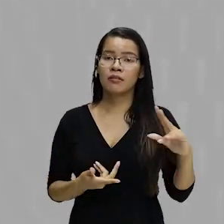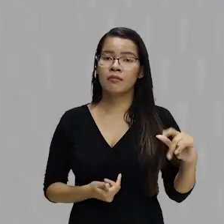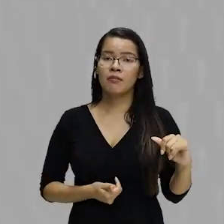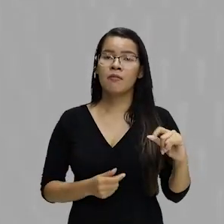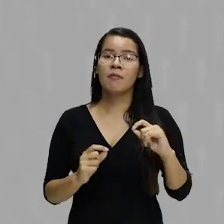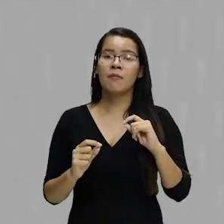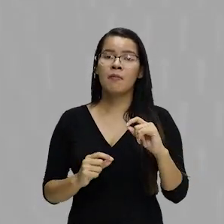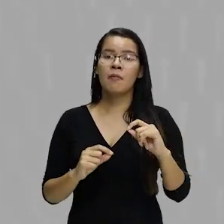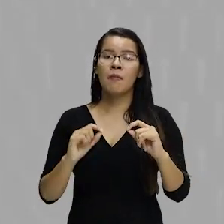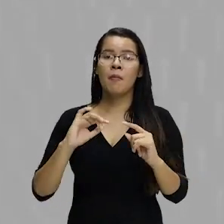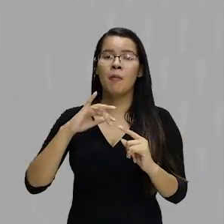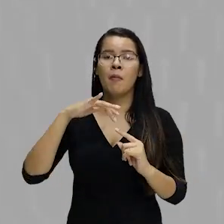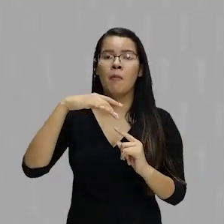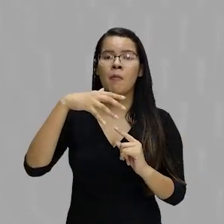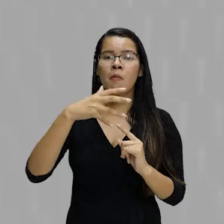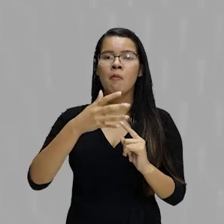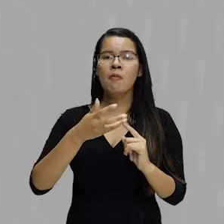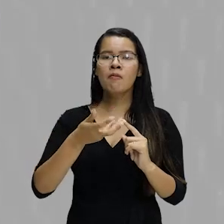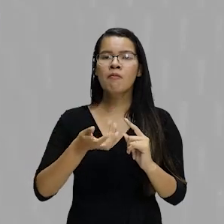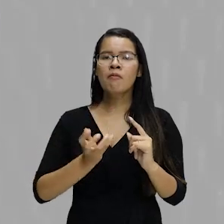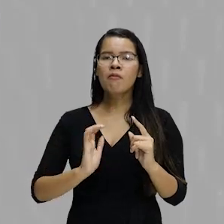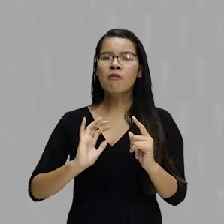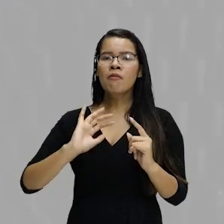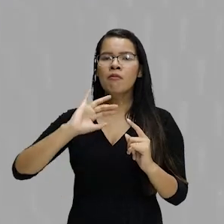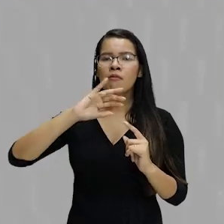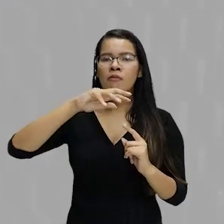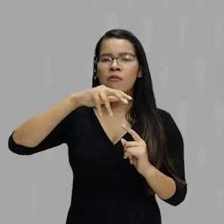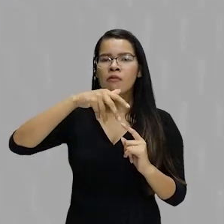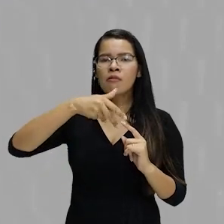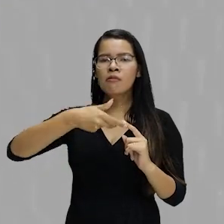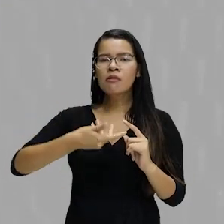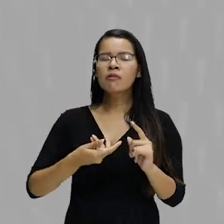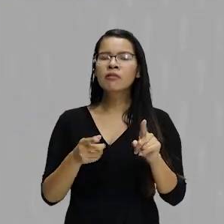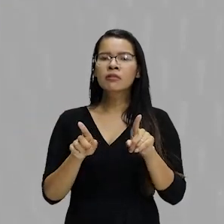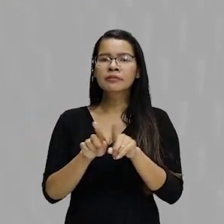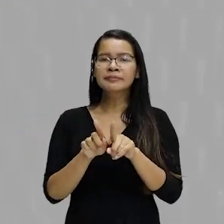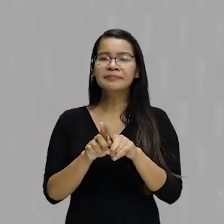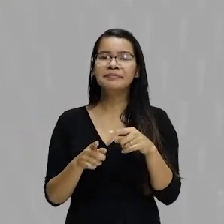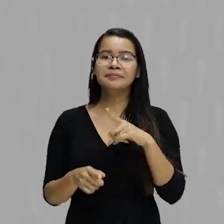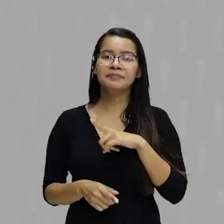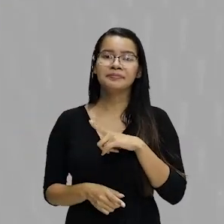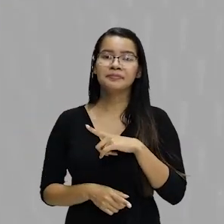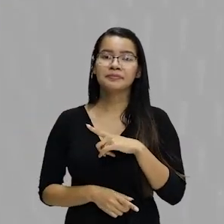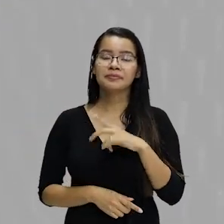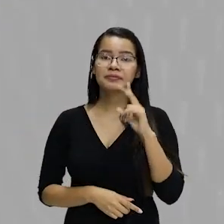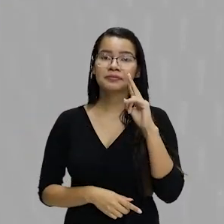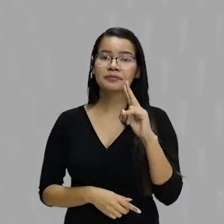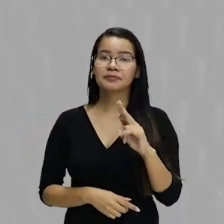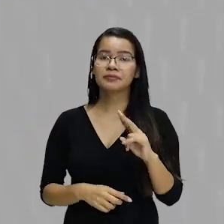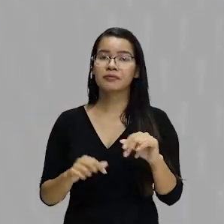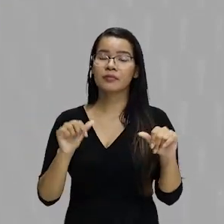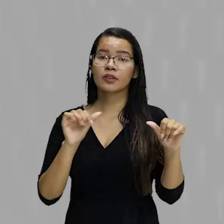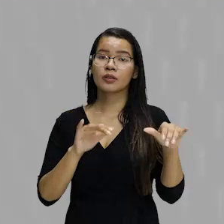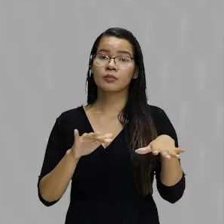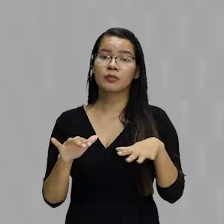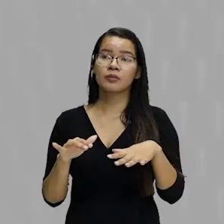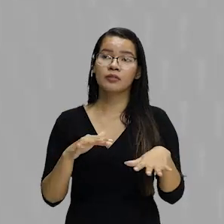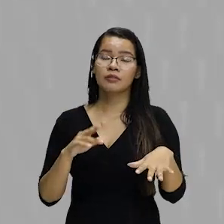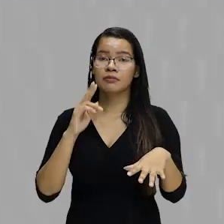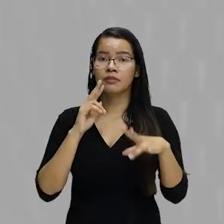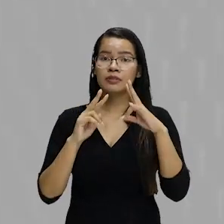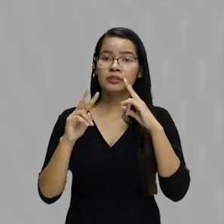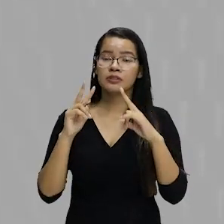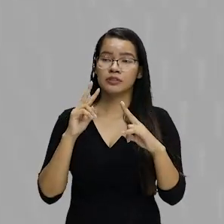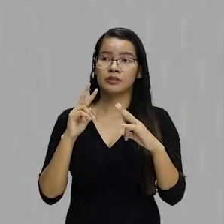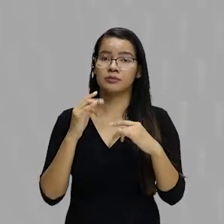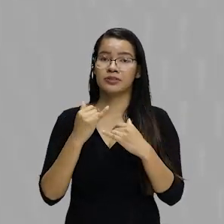movimento de translação da Terra, ok? E nós também temos, né, o movimento, né, uma visão aparente